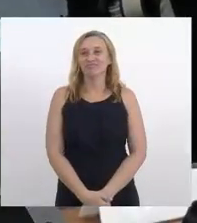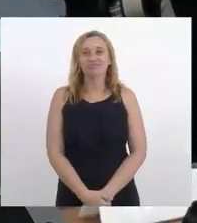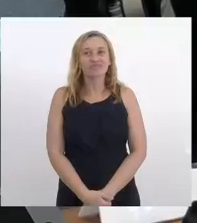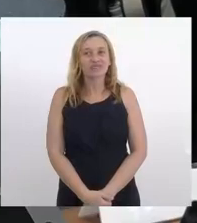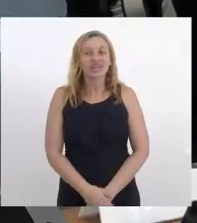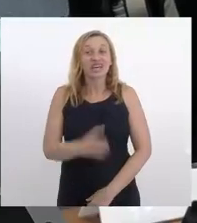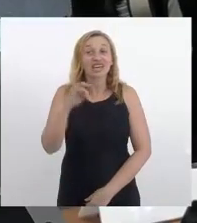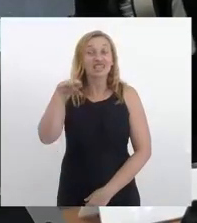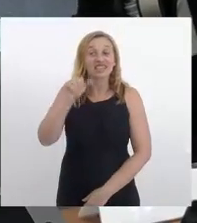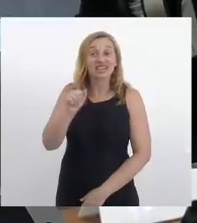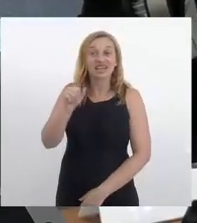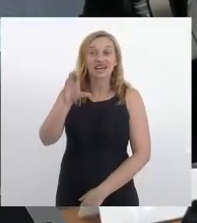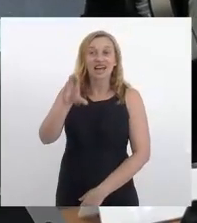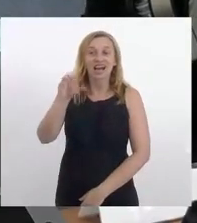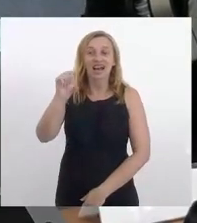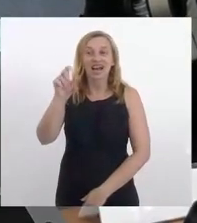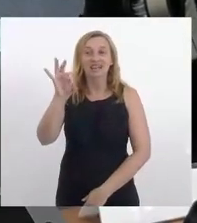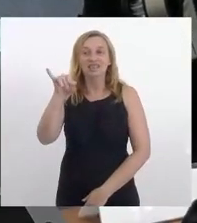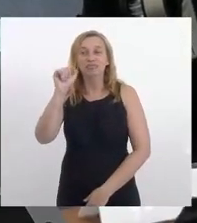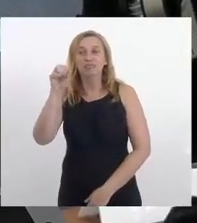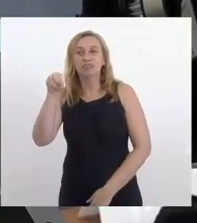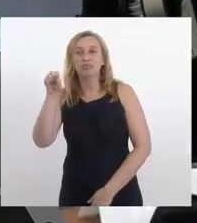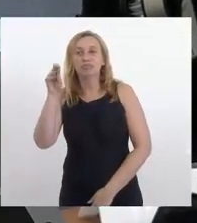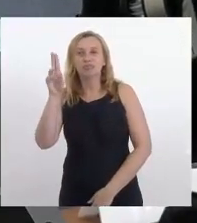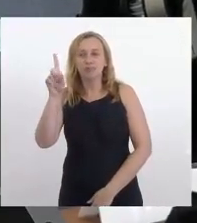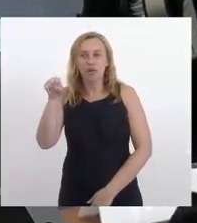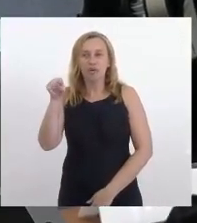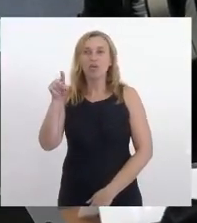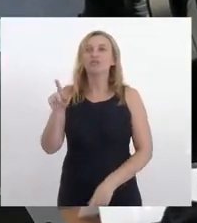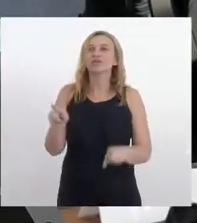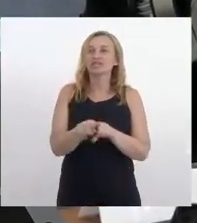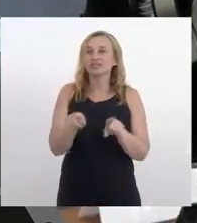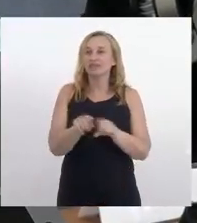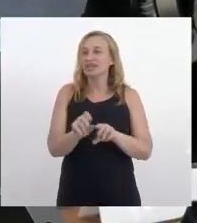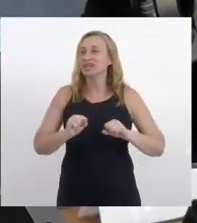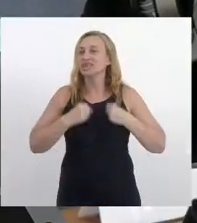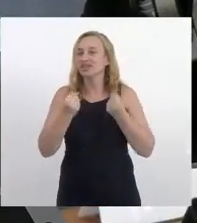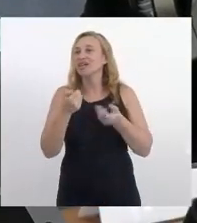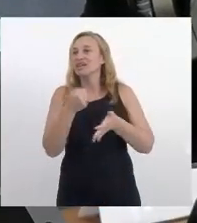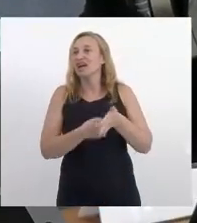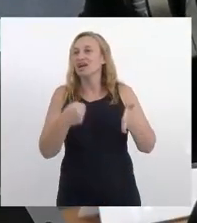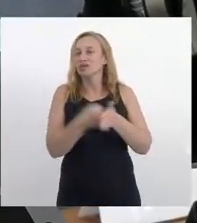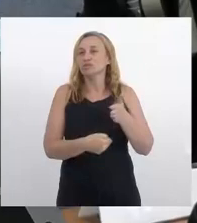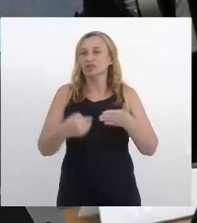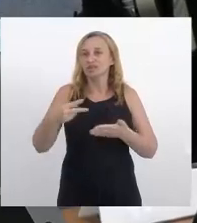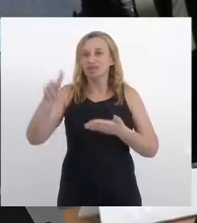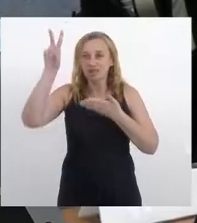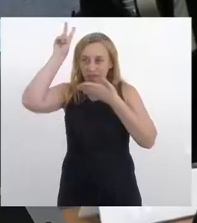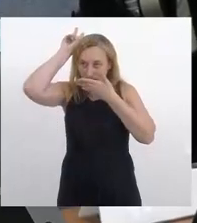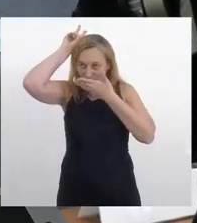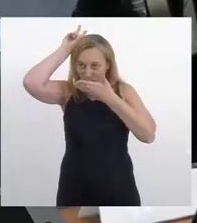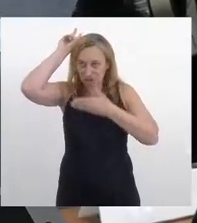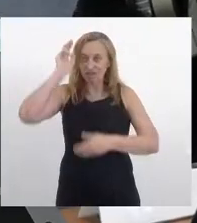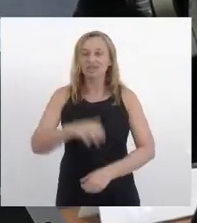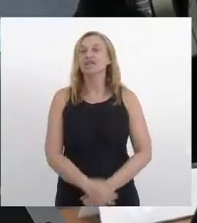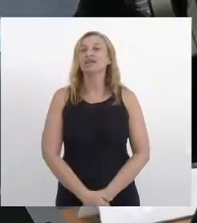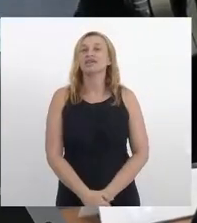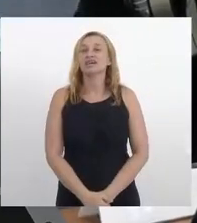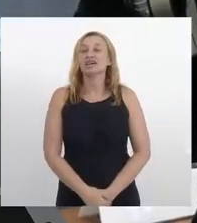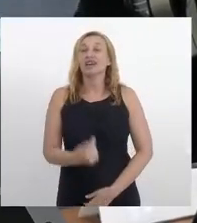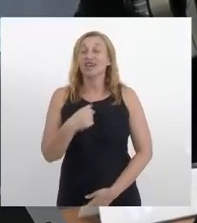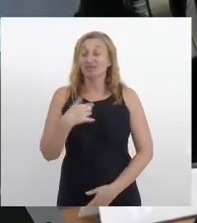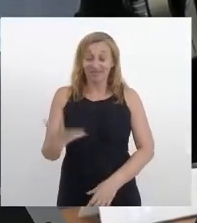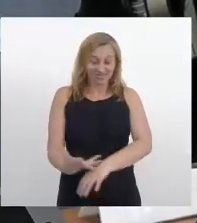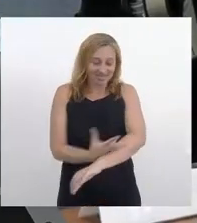Cristiane Catimbó da Jurema, mas também uma defensora da luta indígena. Bem, eu estou